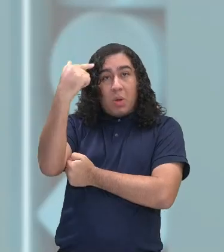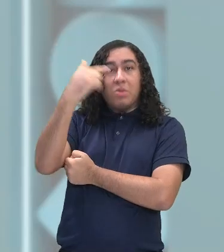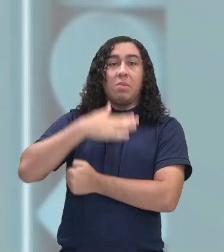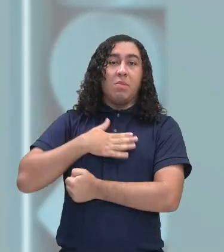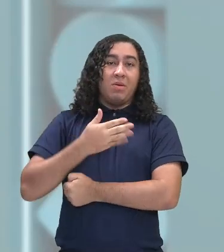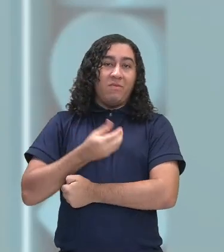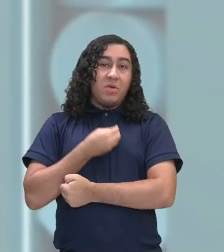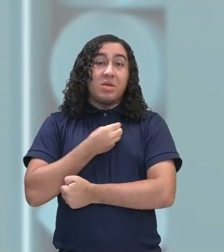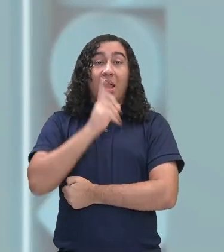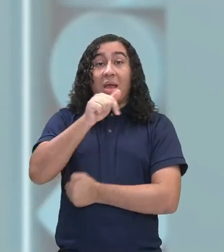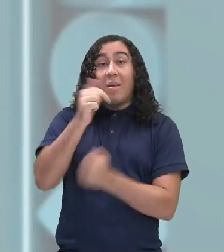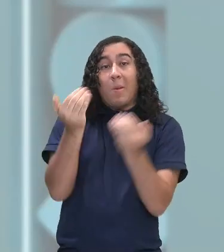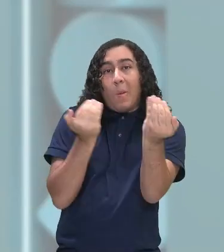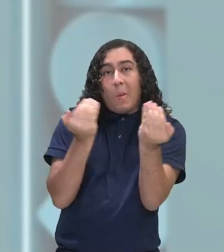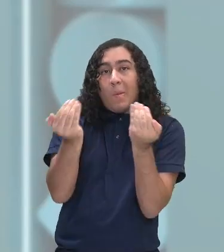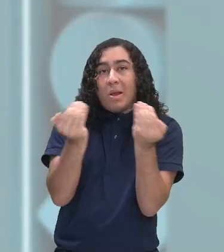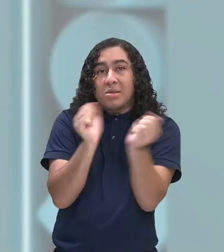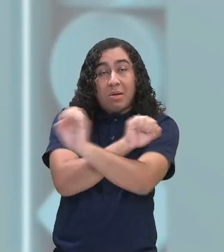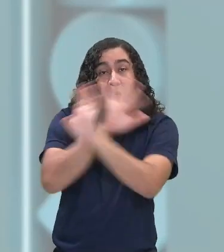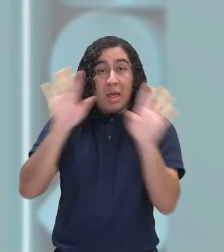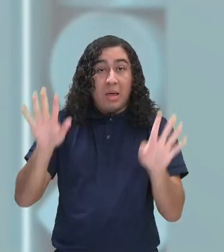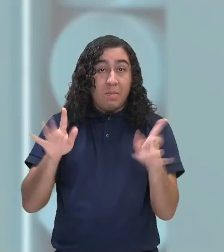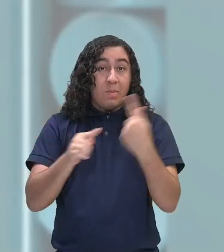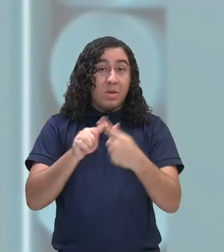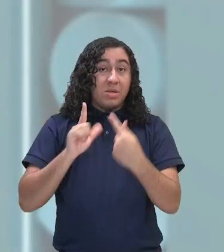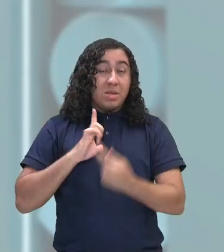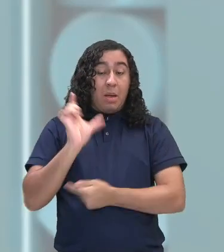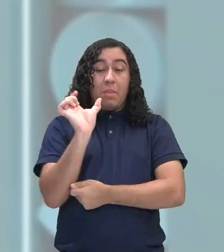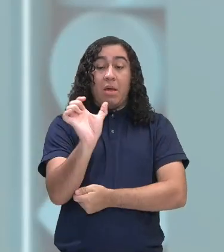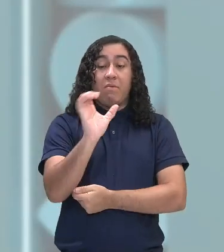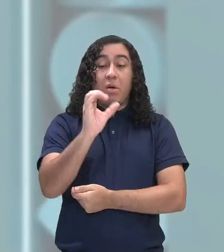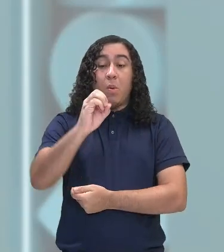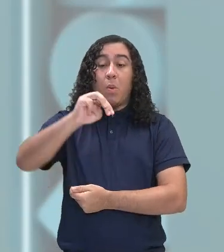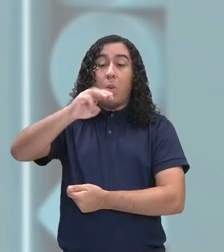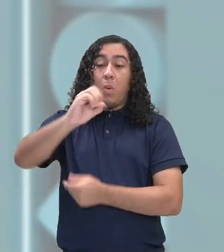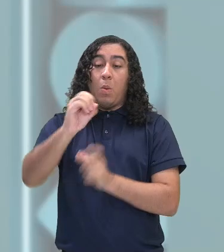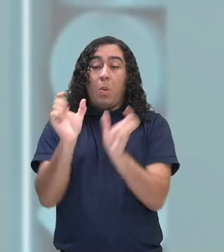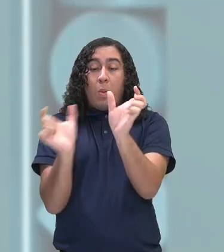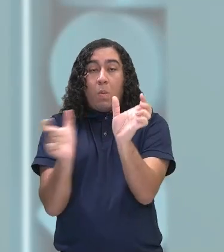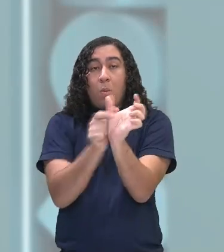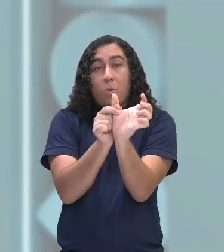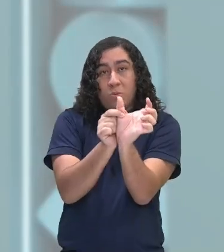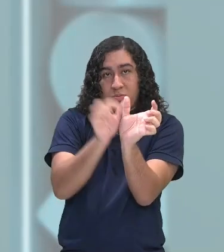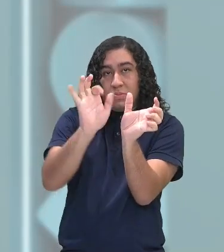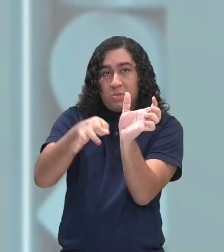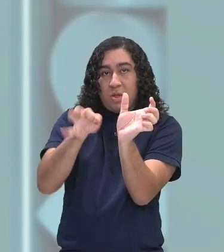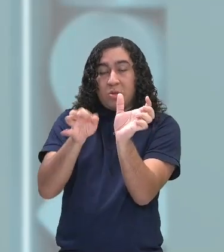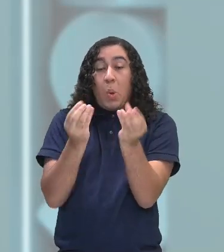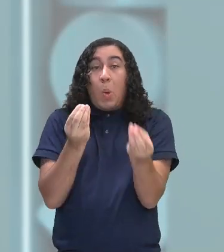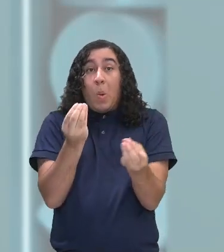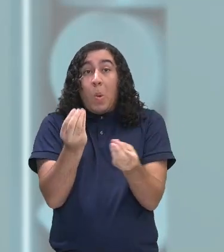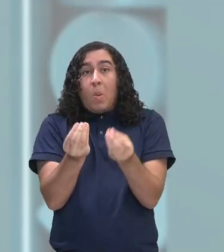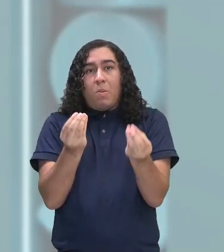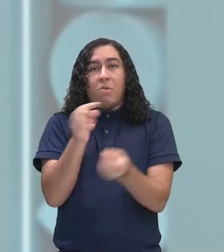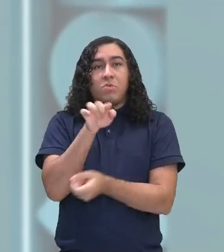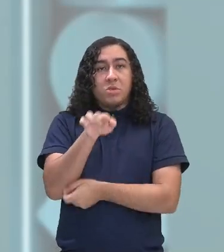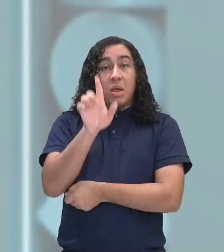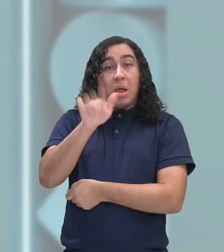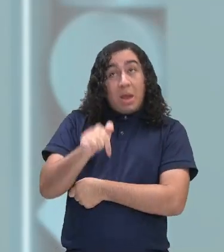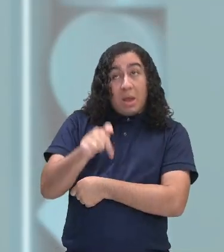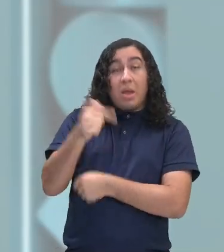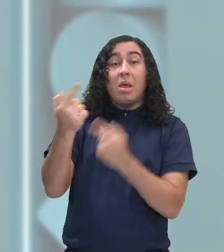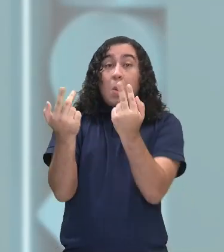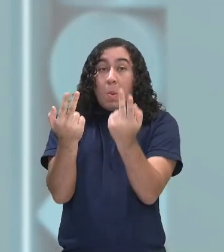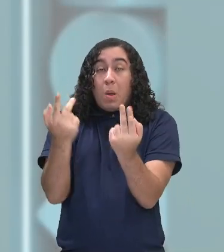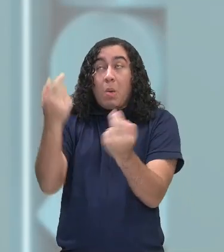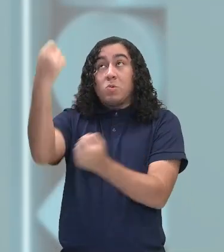comparação explícita, porque aí eu já coloquei um conectivo, a palavra como. Você é como o sol